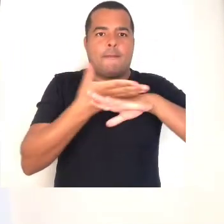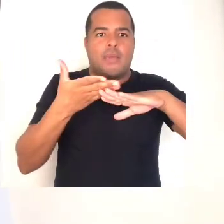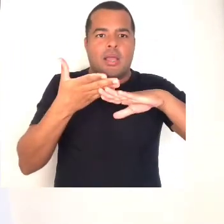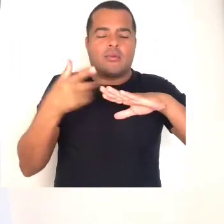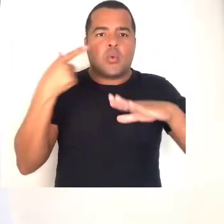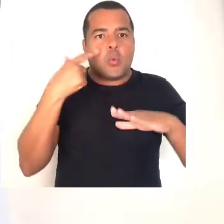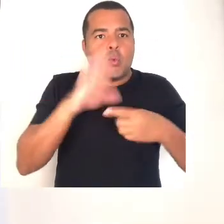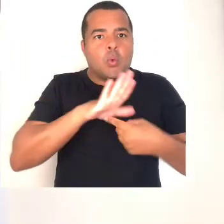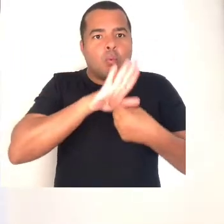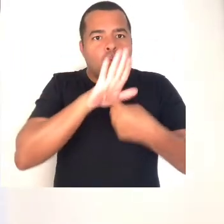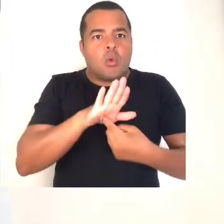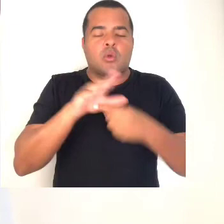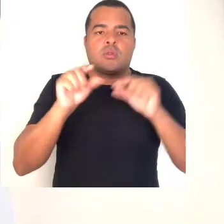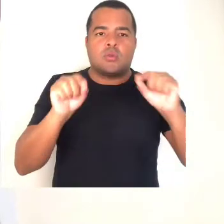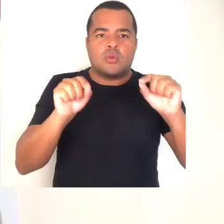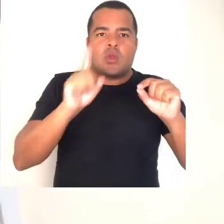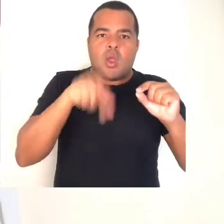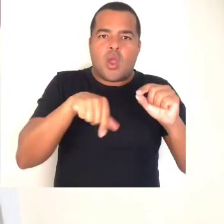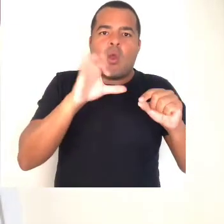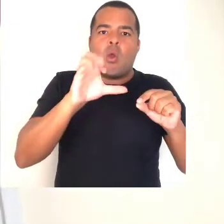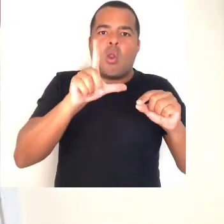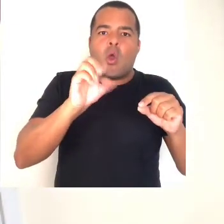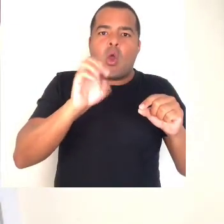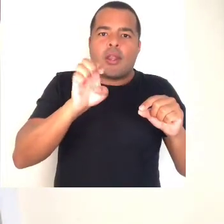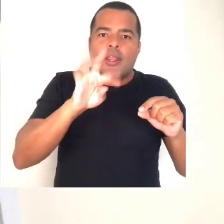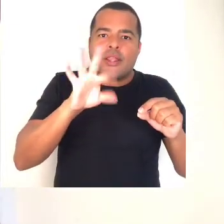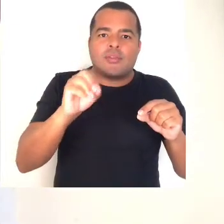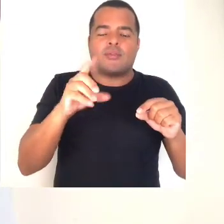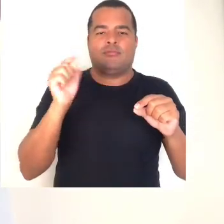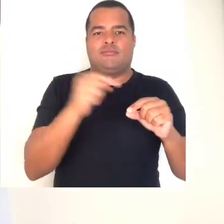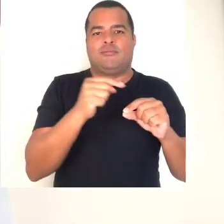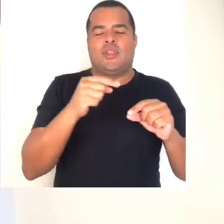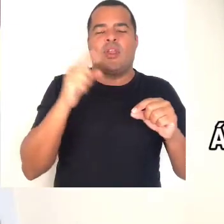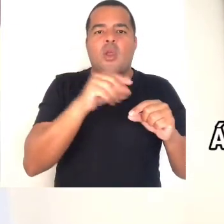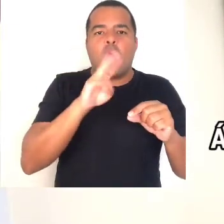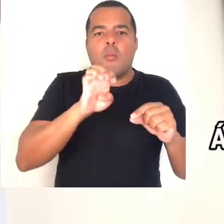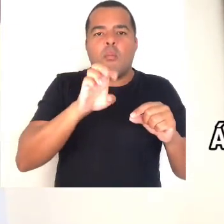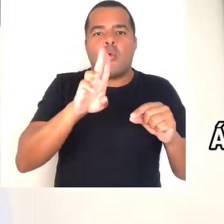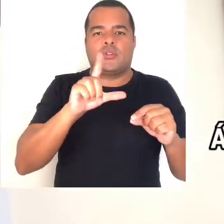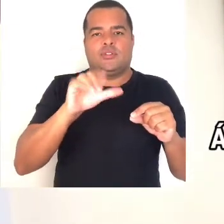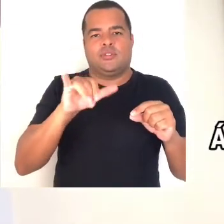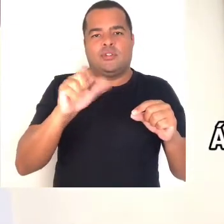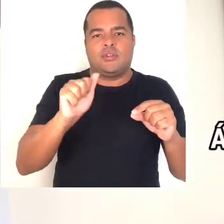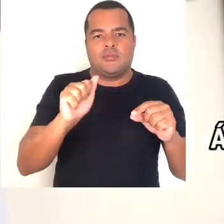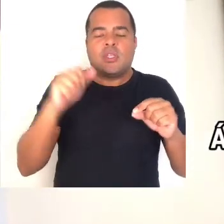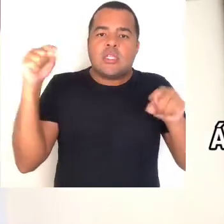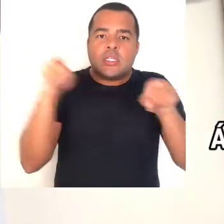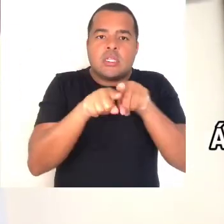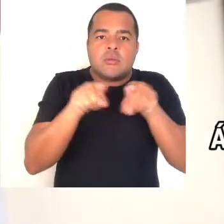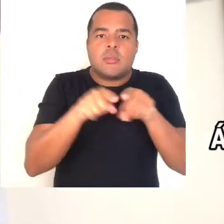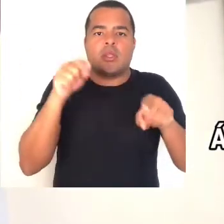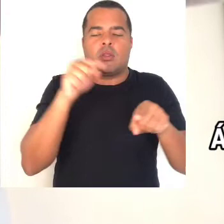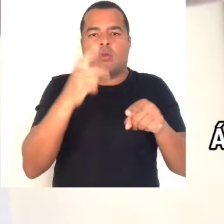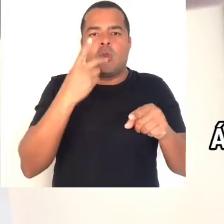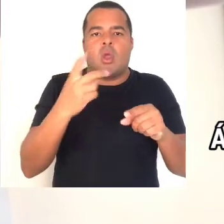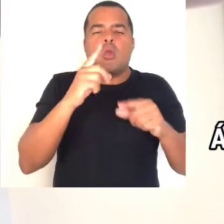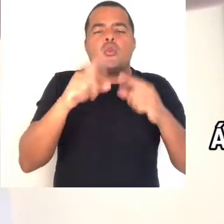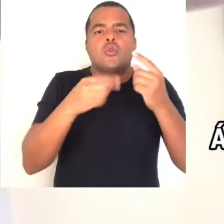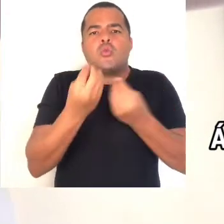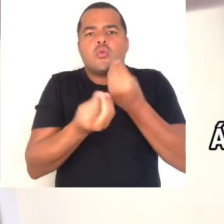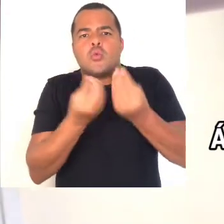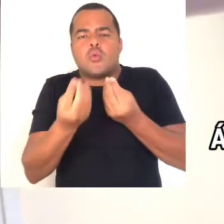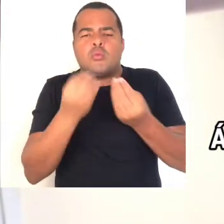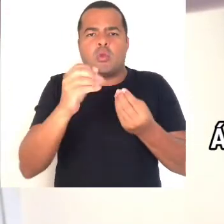que a coloração ela mudou logo. Ficou aqui branco. Mostra então que isso gerou cloreto de